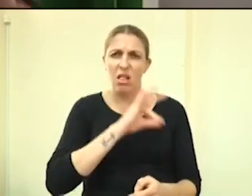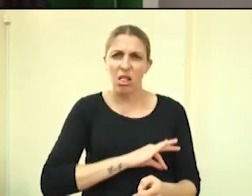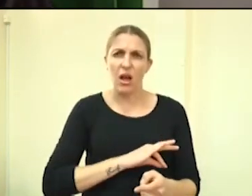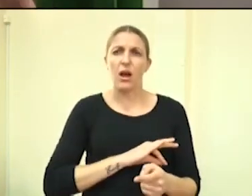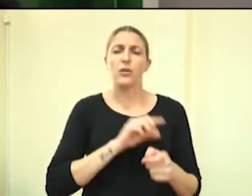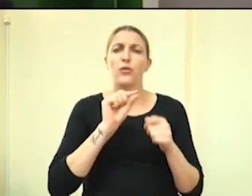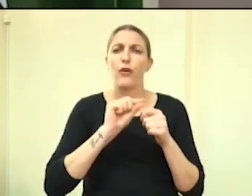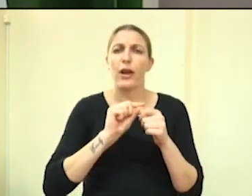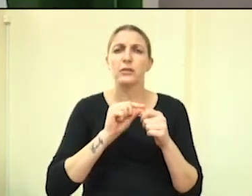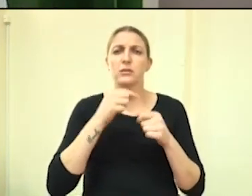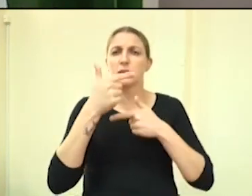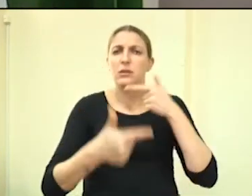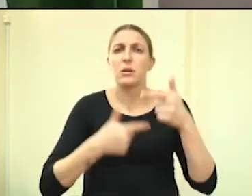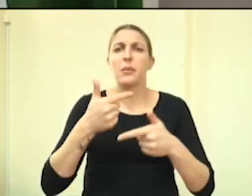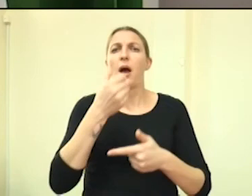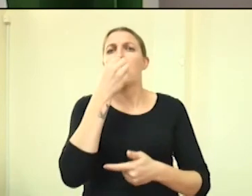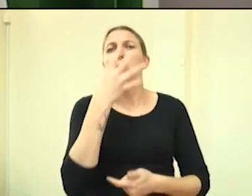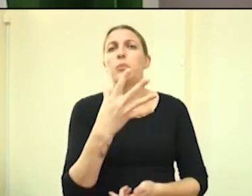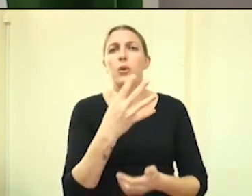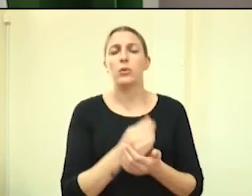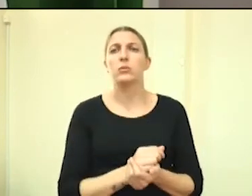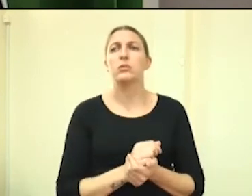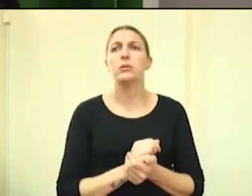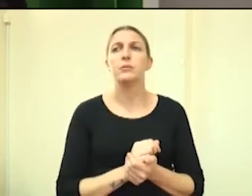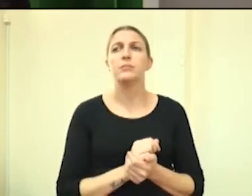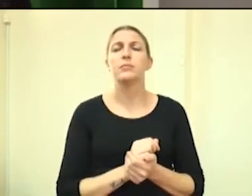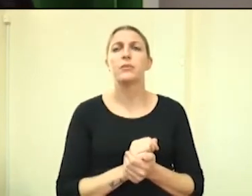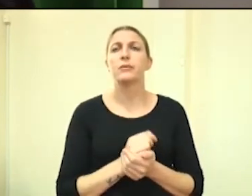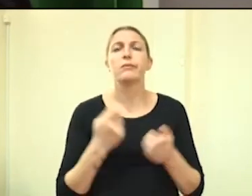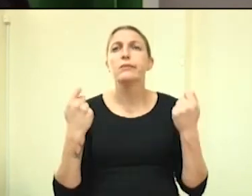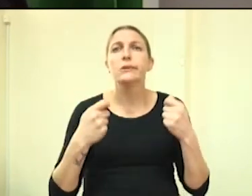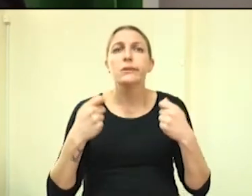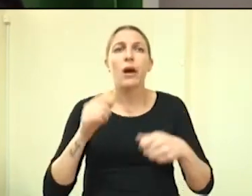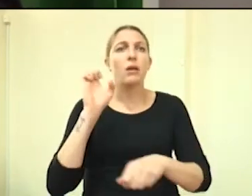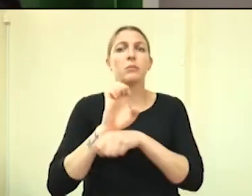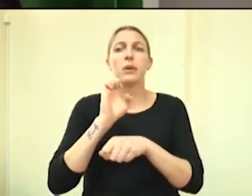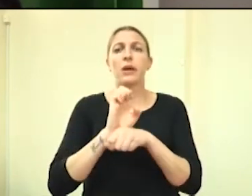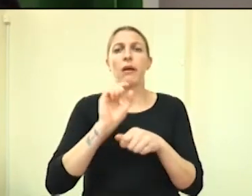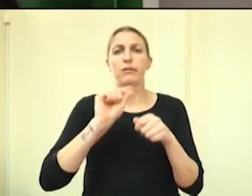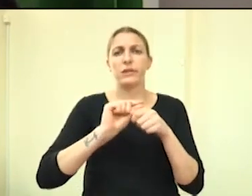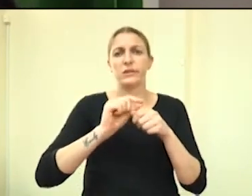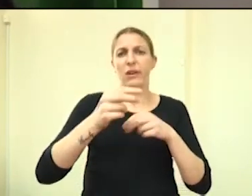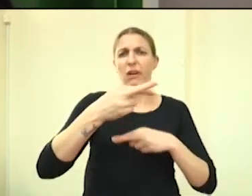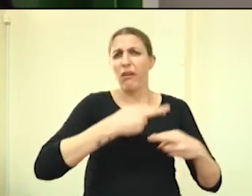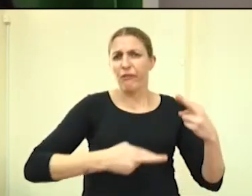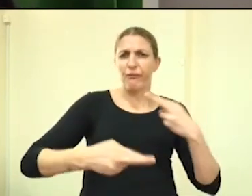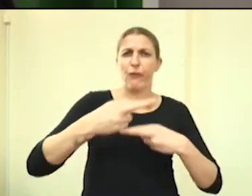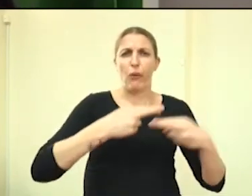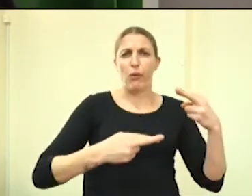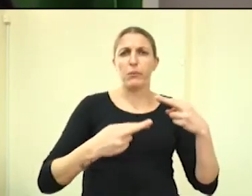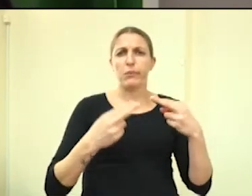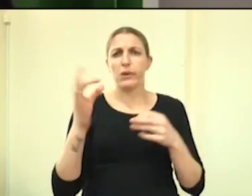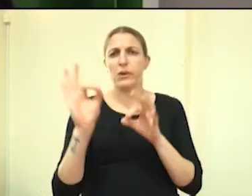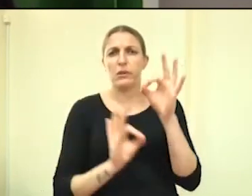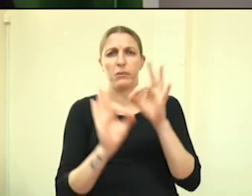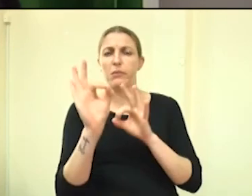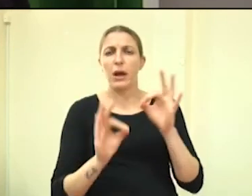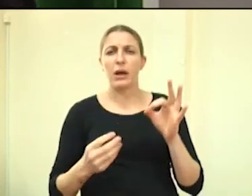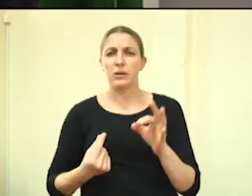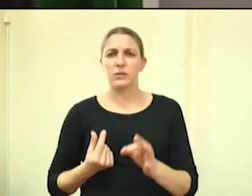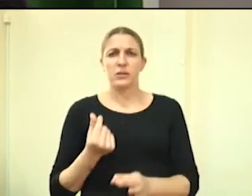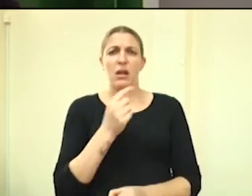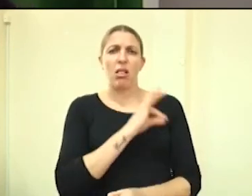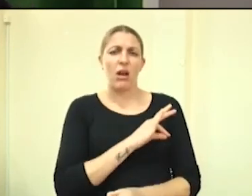uma reforma administrativa para favorecer os funcionários, nós vamos ficar velhinhos aqui, vamos ficar 400 anos aqui, sim. E não vamos ver partir de nenhum